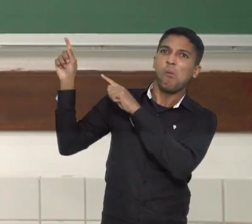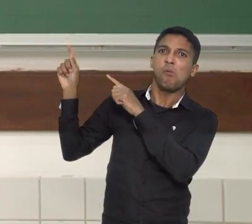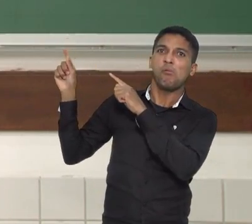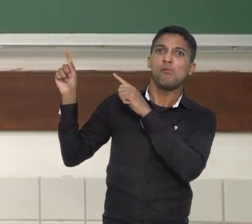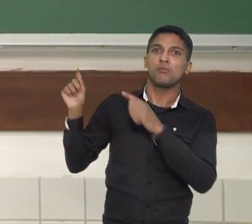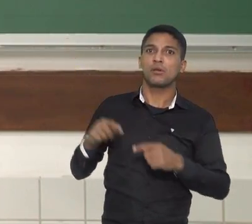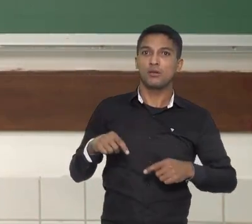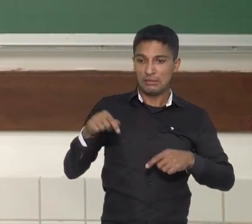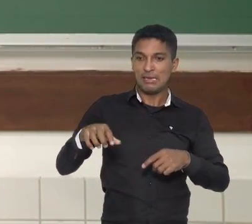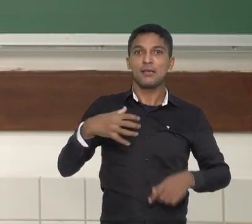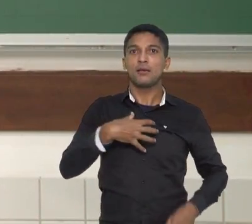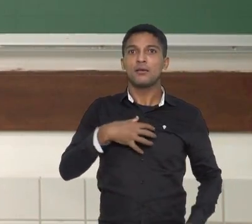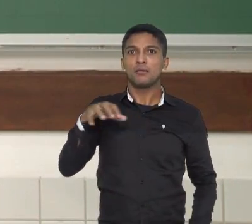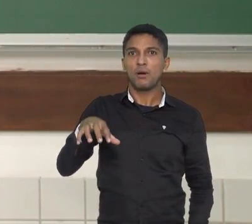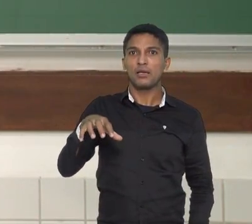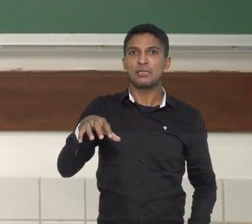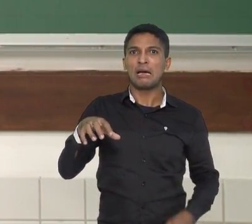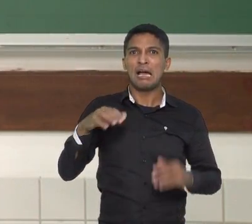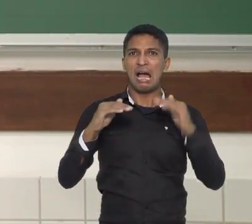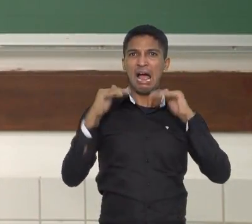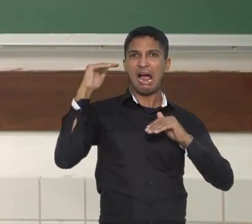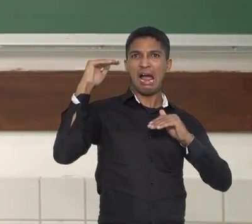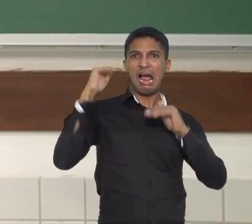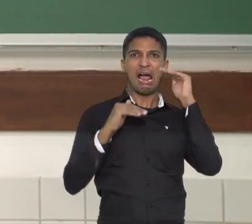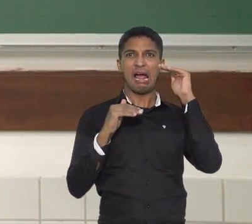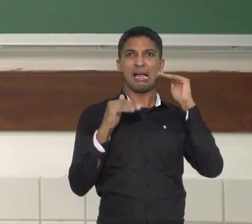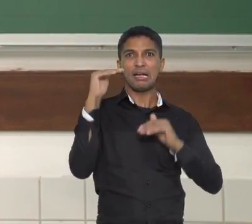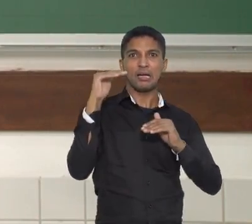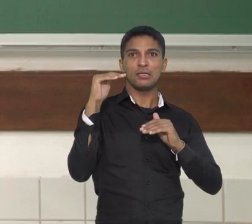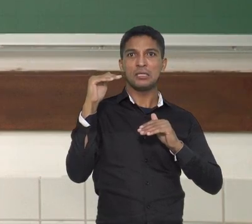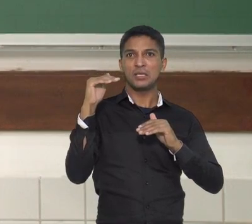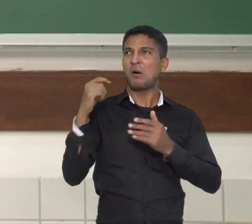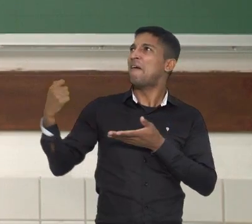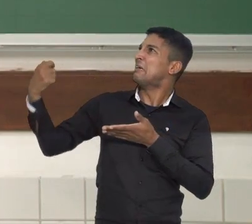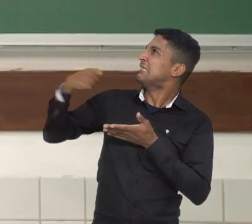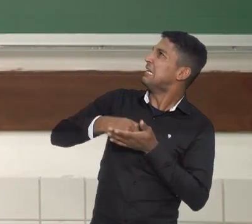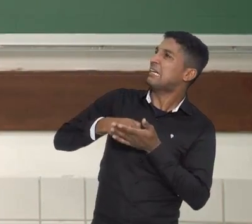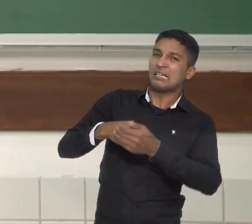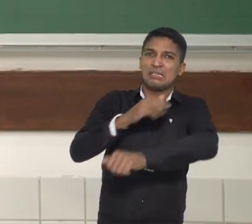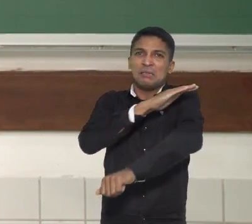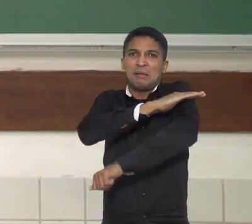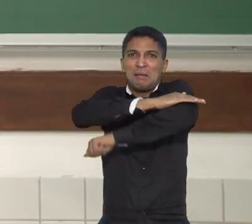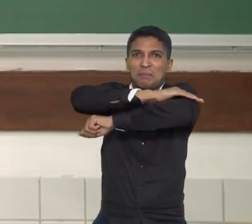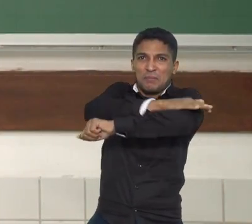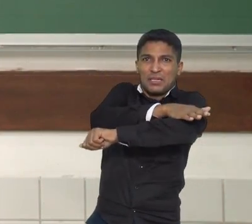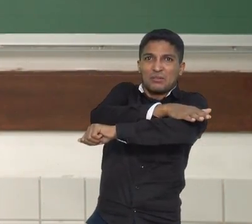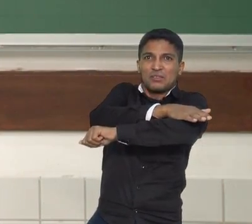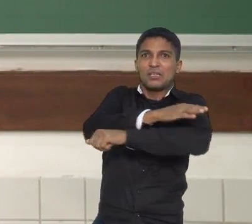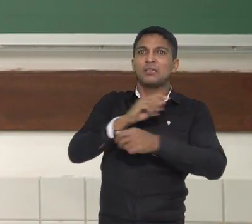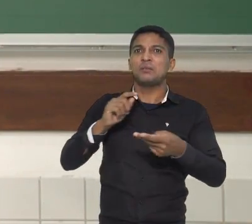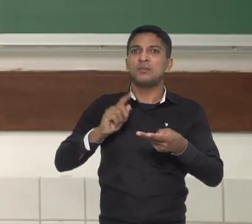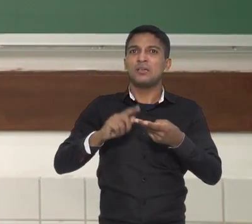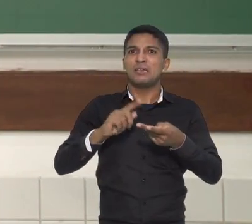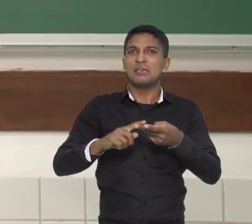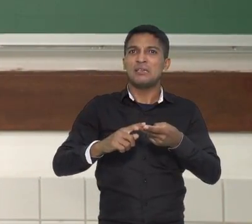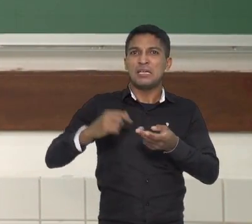desigual, discriminatório, tá? Contra os abusos e acabaram sendo